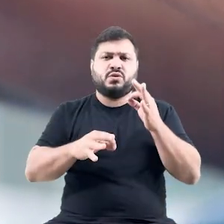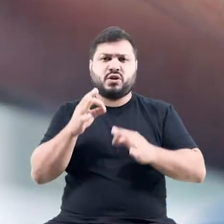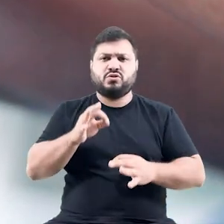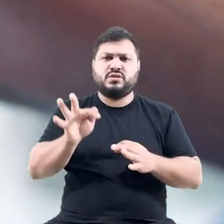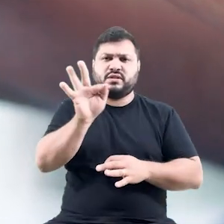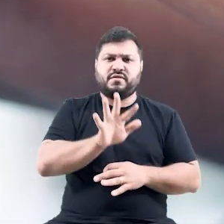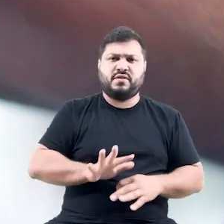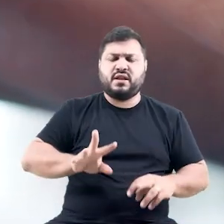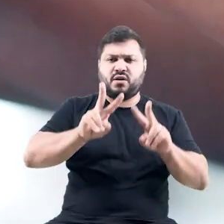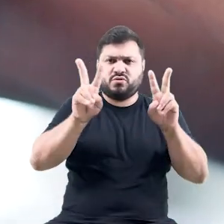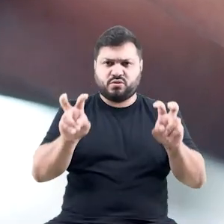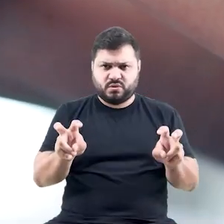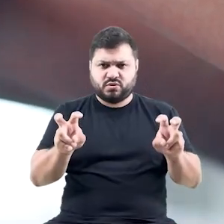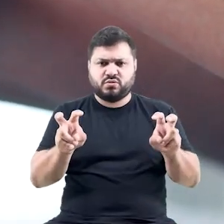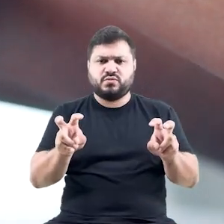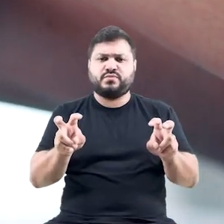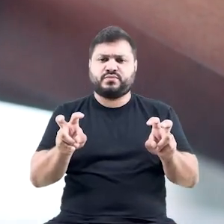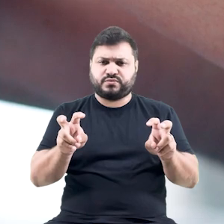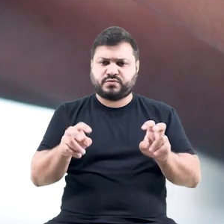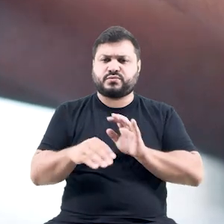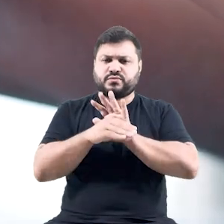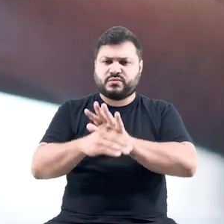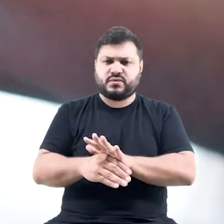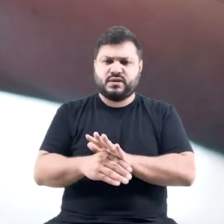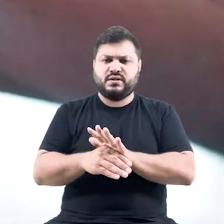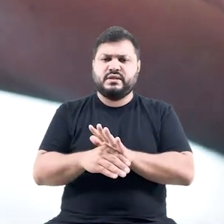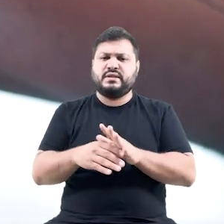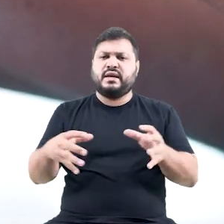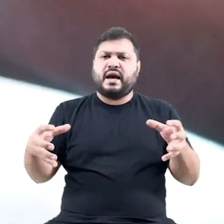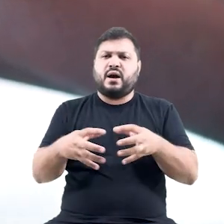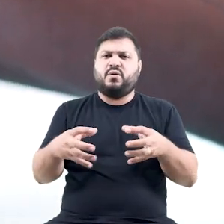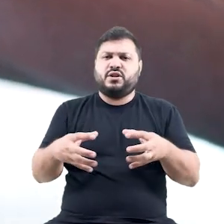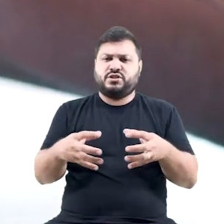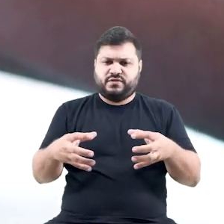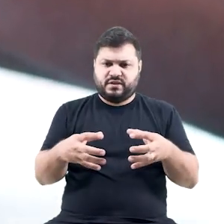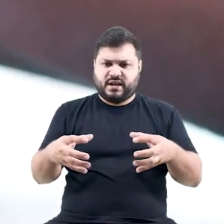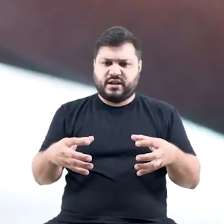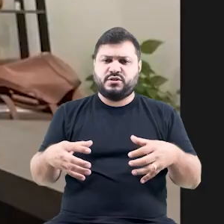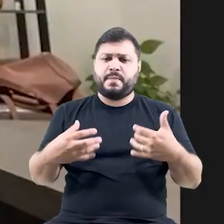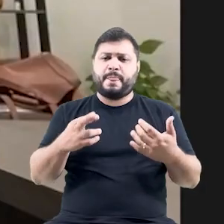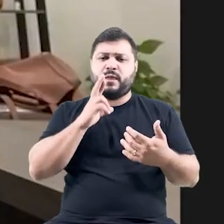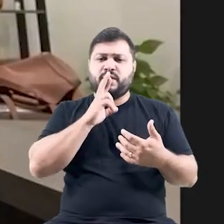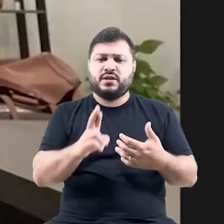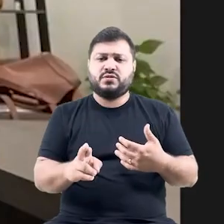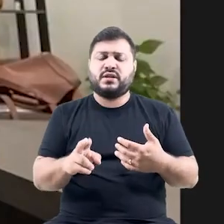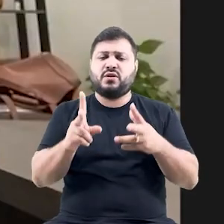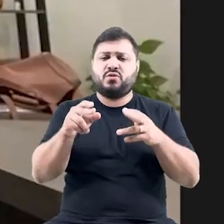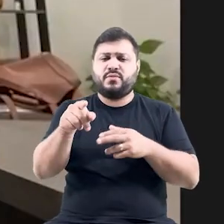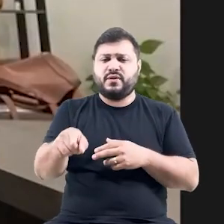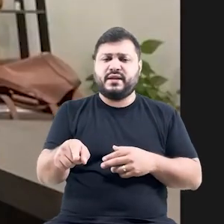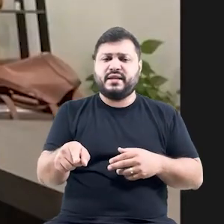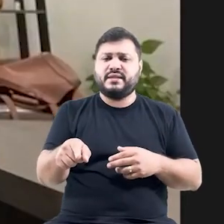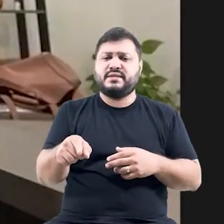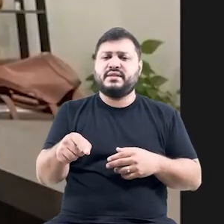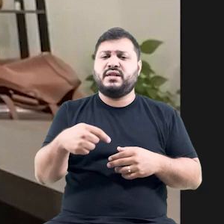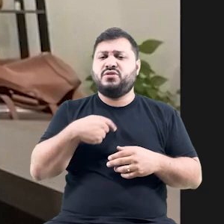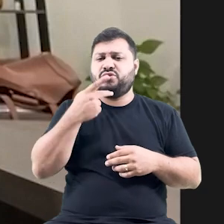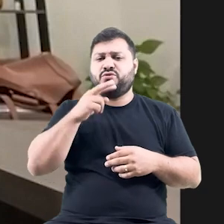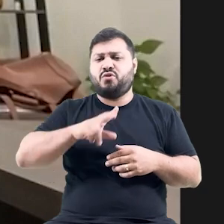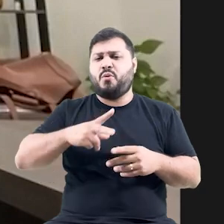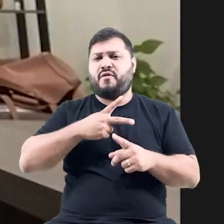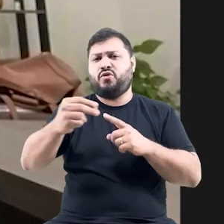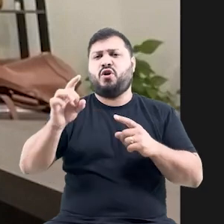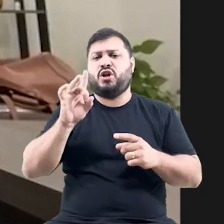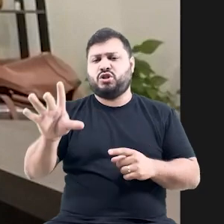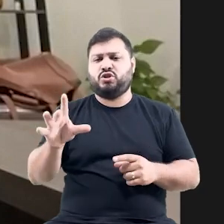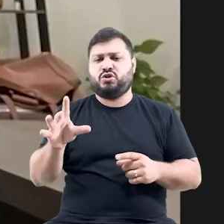entendimento da Justiça Federal sobre o assunto beneficia toda uma coletividade. Um resultado como esse, eu sempre digo que não